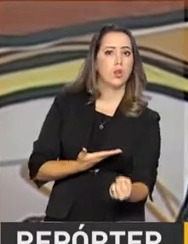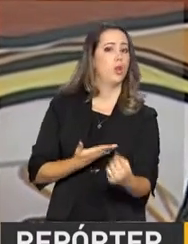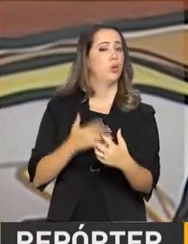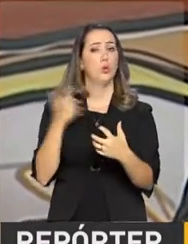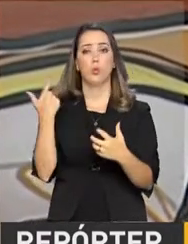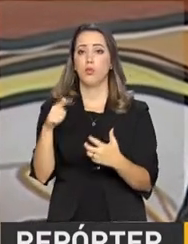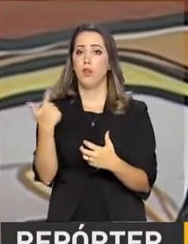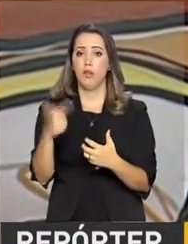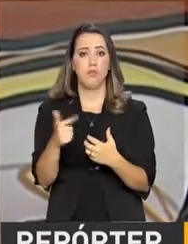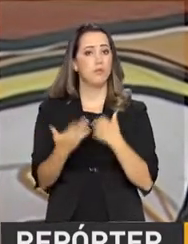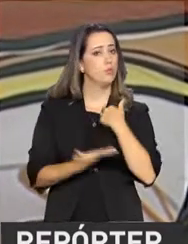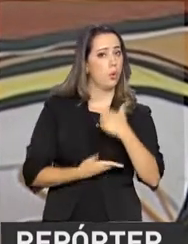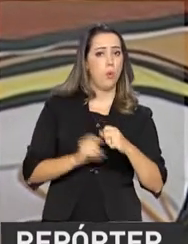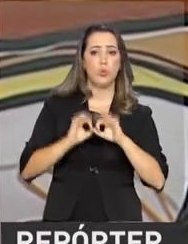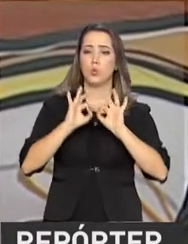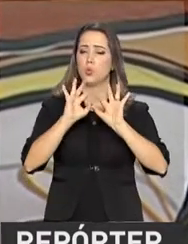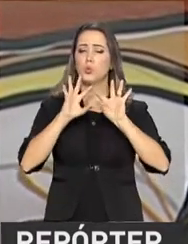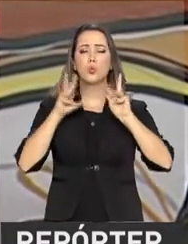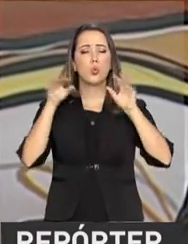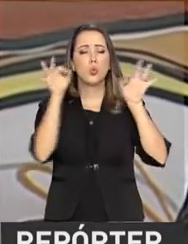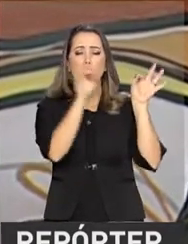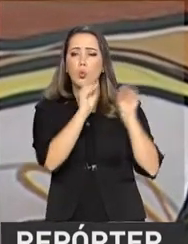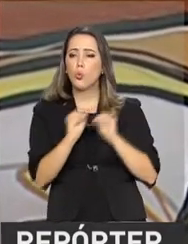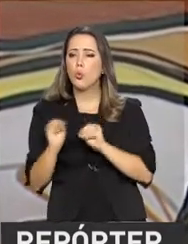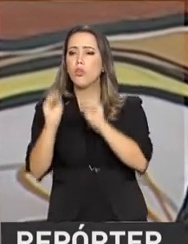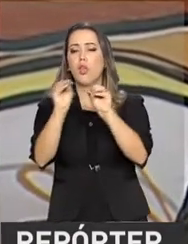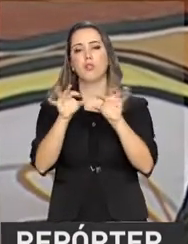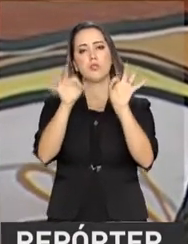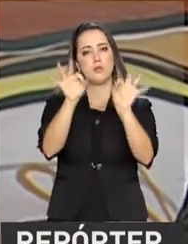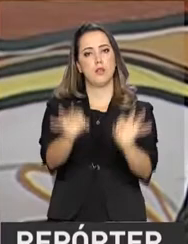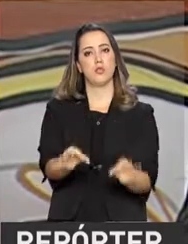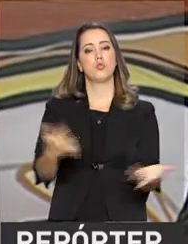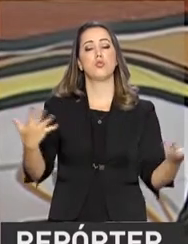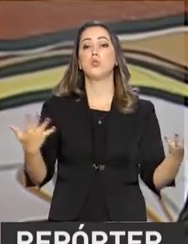nesses últimos anos secreta' na realidade